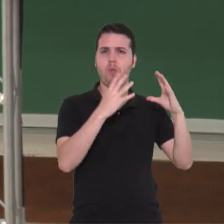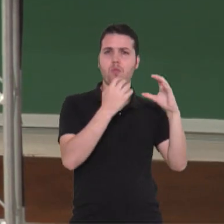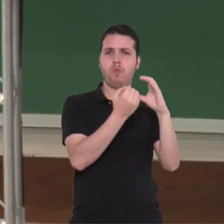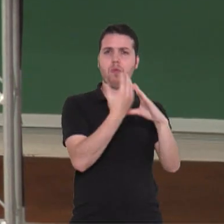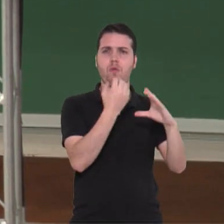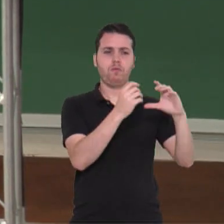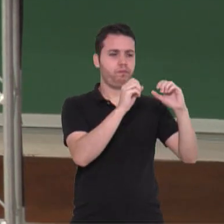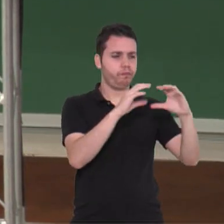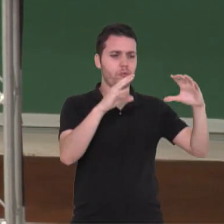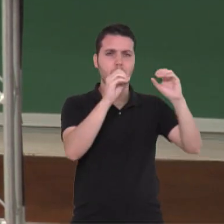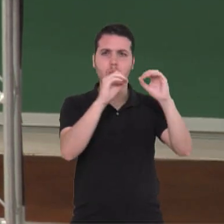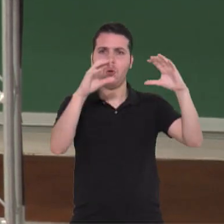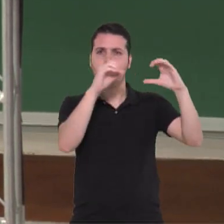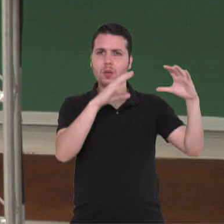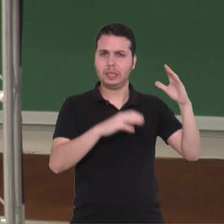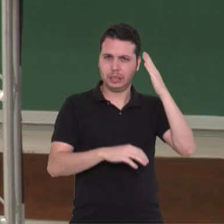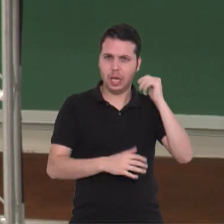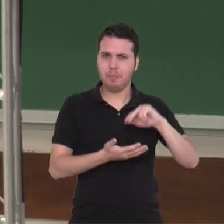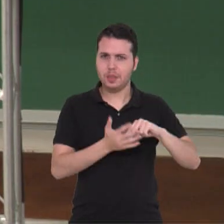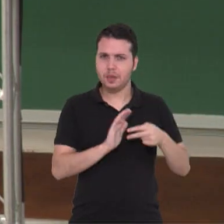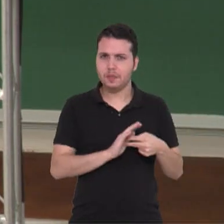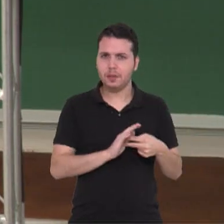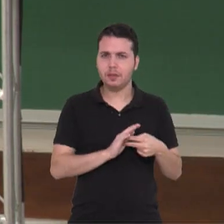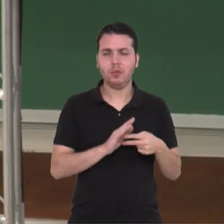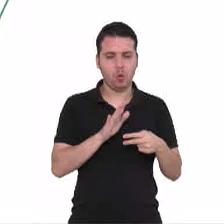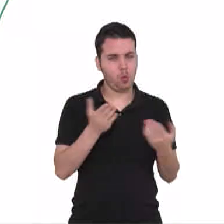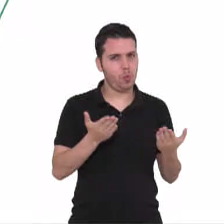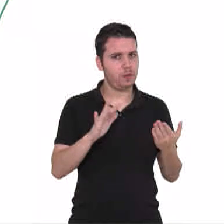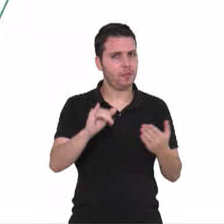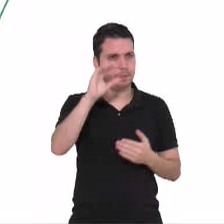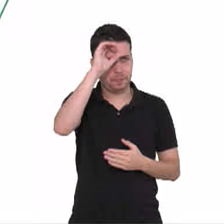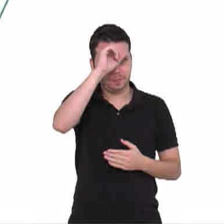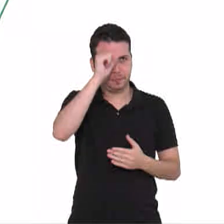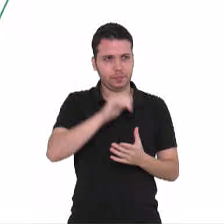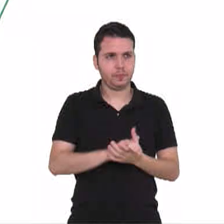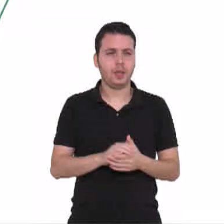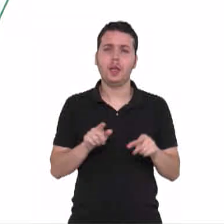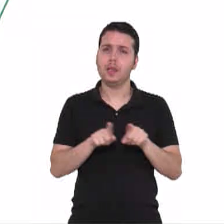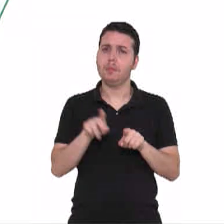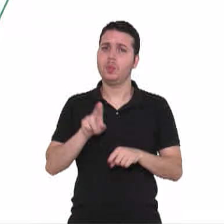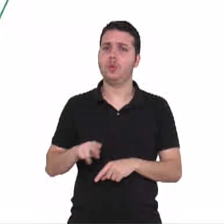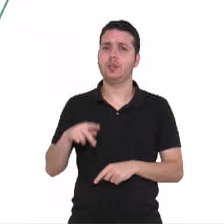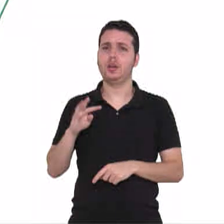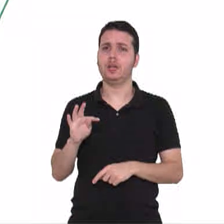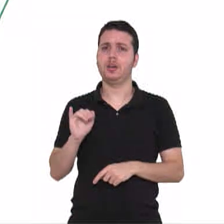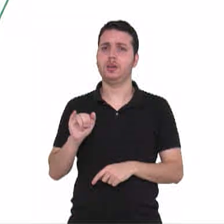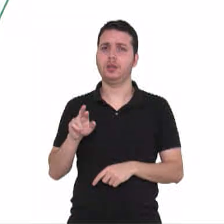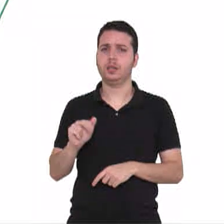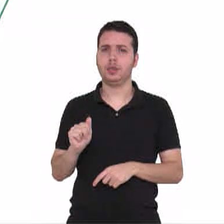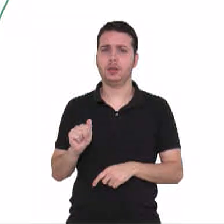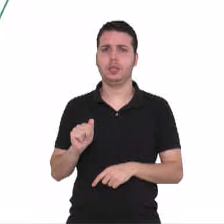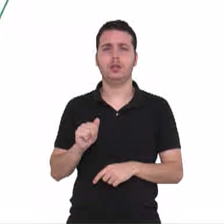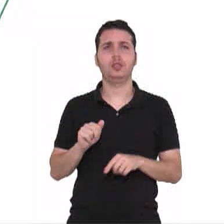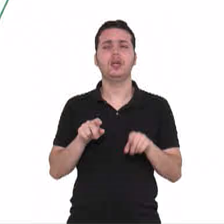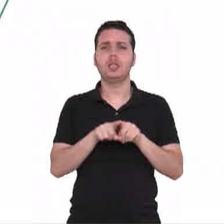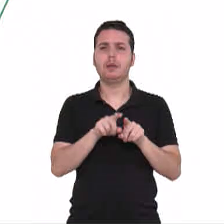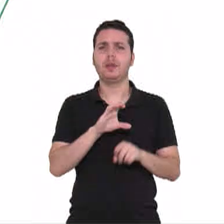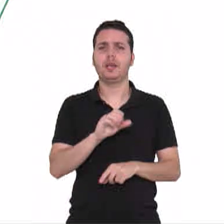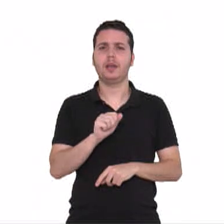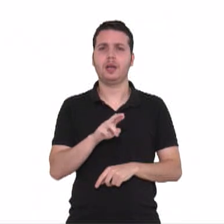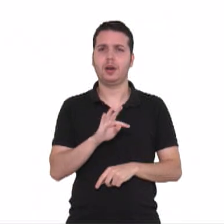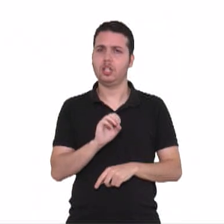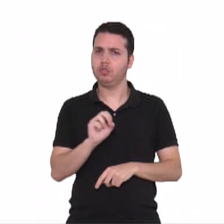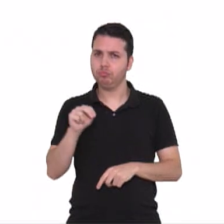quadrinhos? Então, hoje nós vamos aprender. E também nas tiras, né? E em outros, no cartoon também é